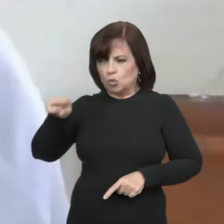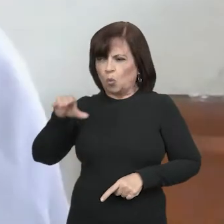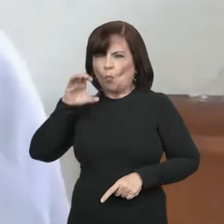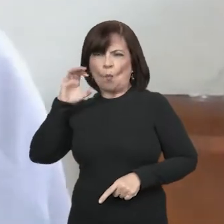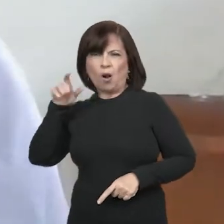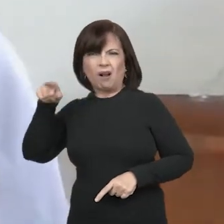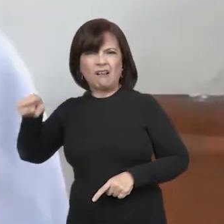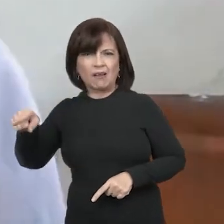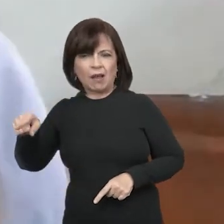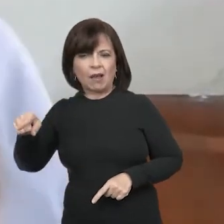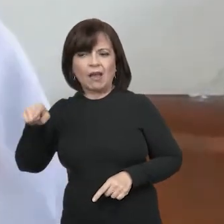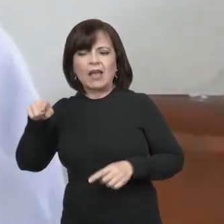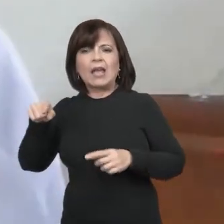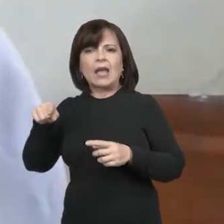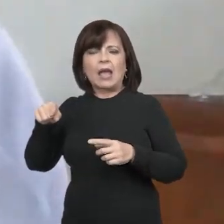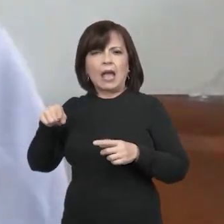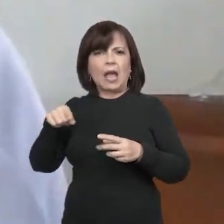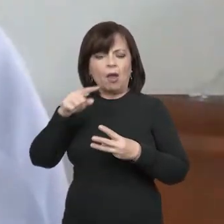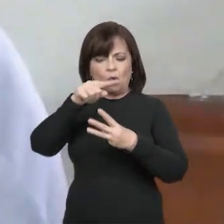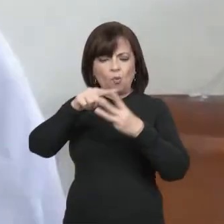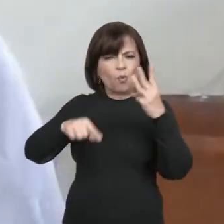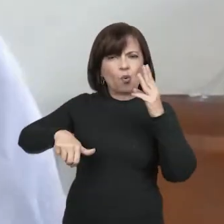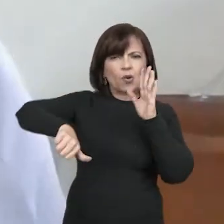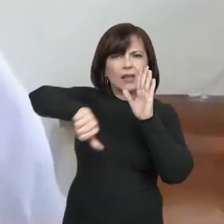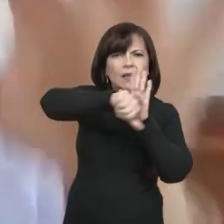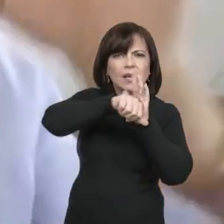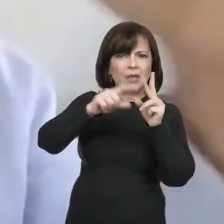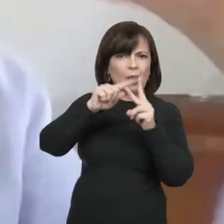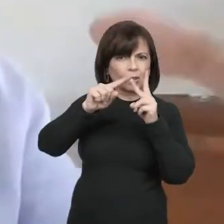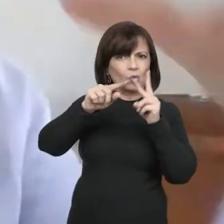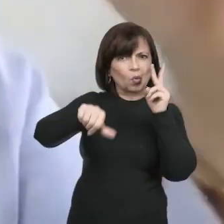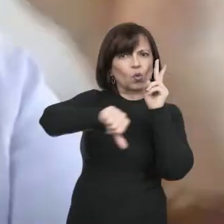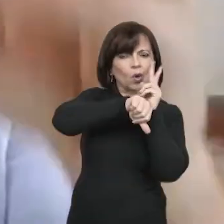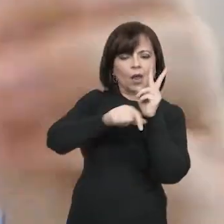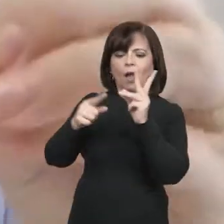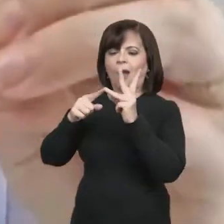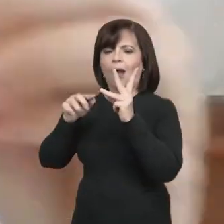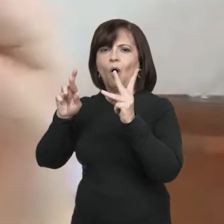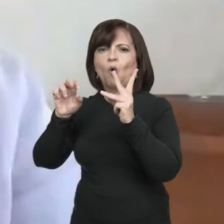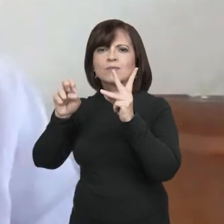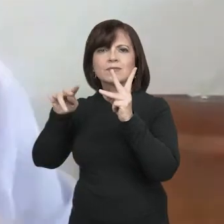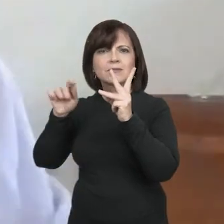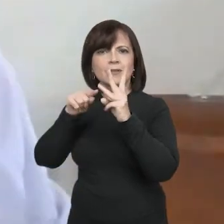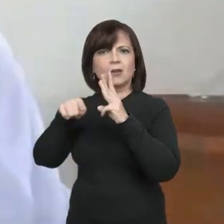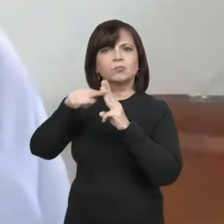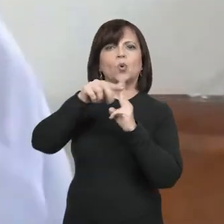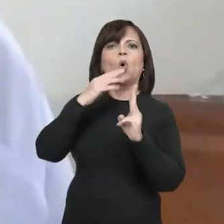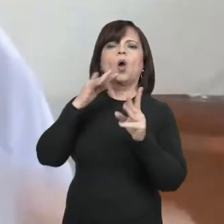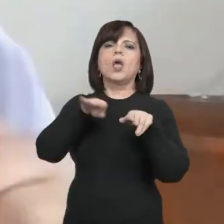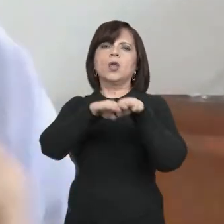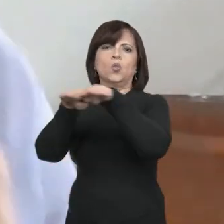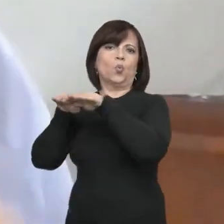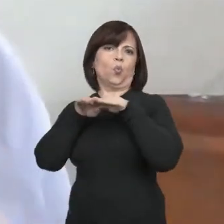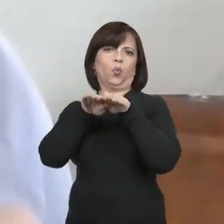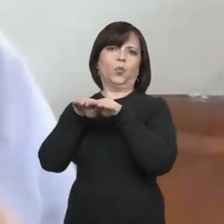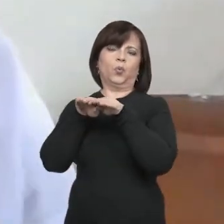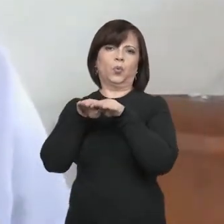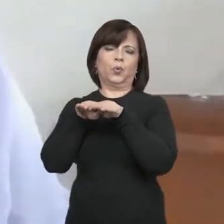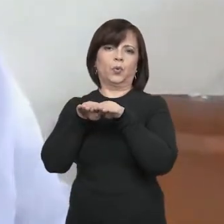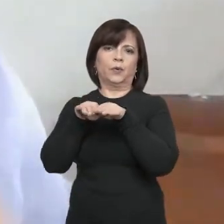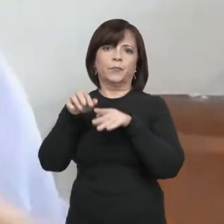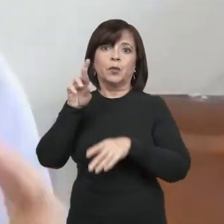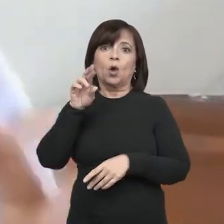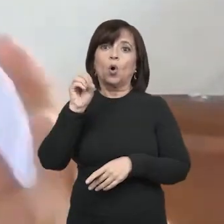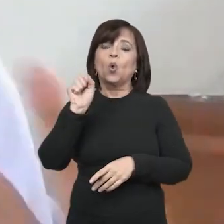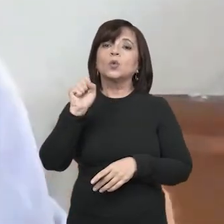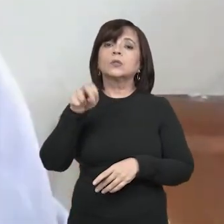Ministério Público capitulou nos mesmos crimes de Gilmara e Brenda, né? Cabe destacar também que